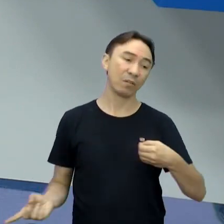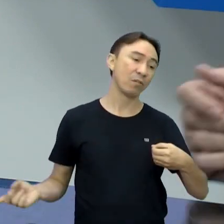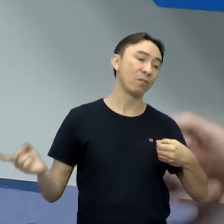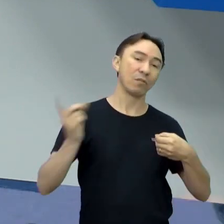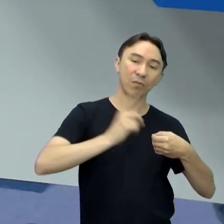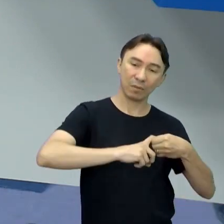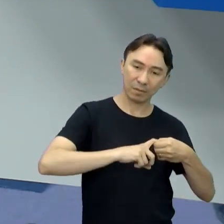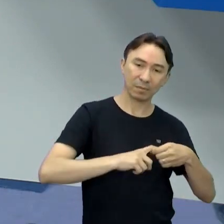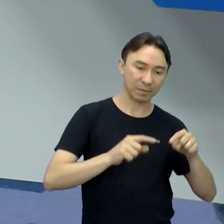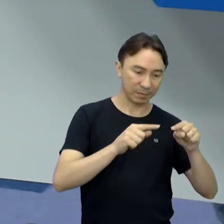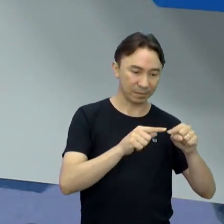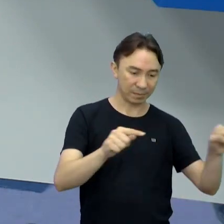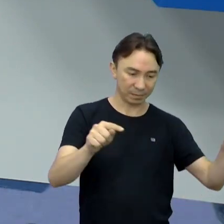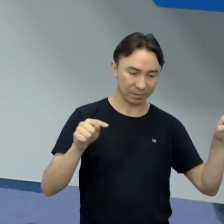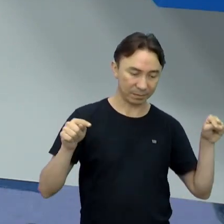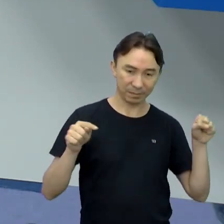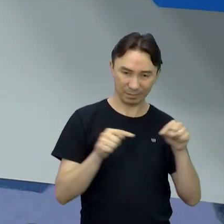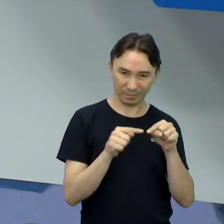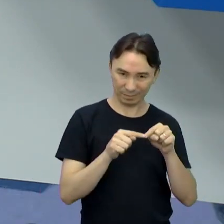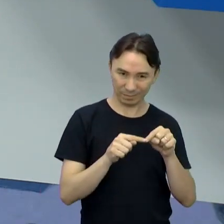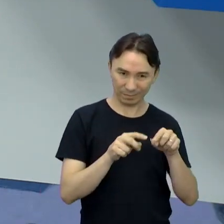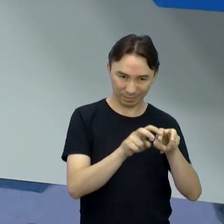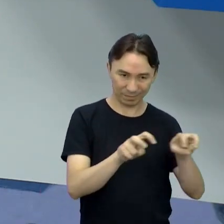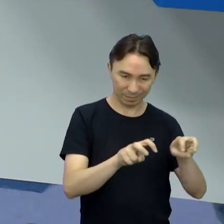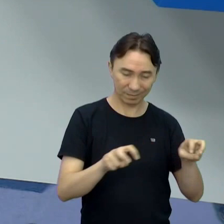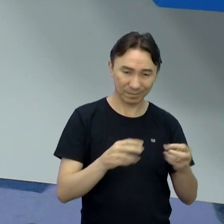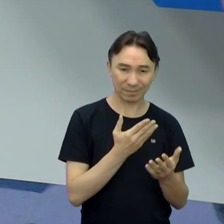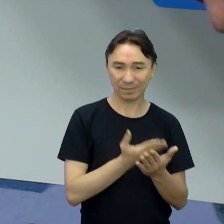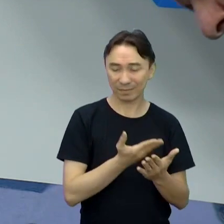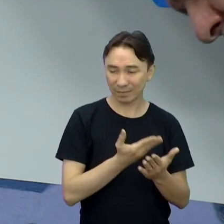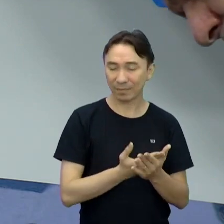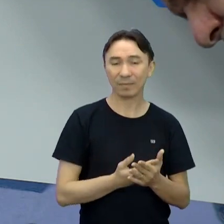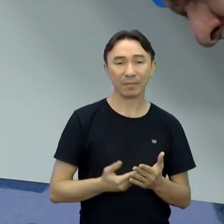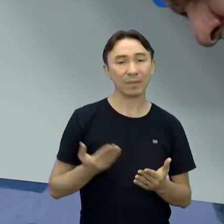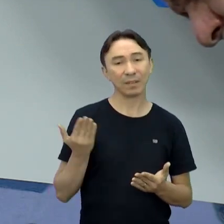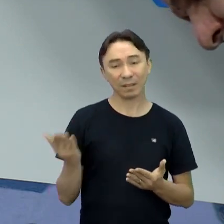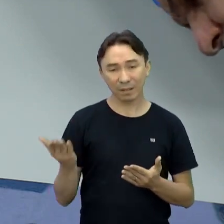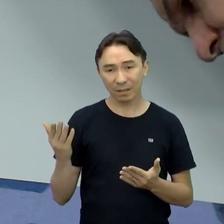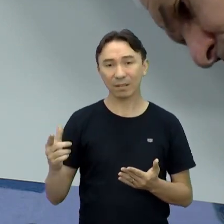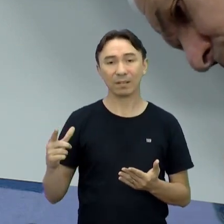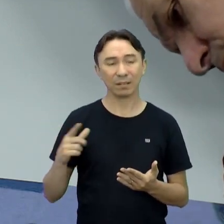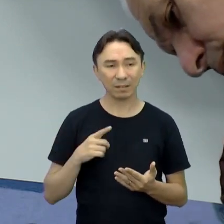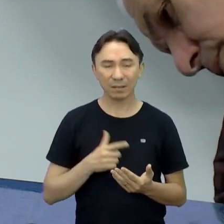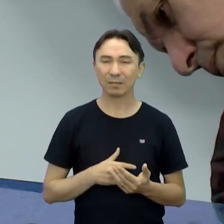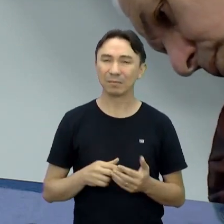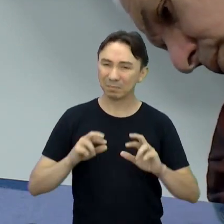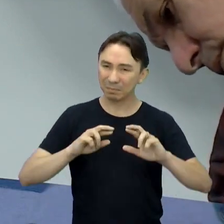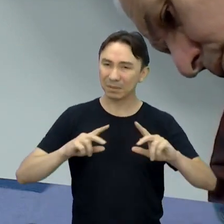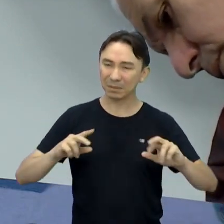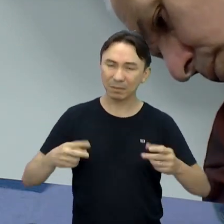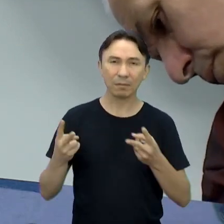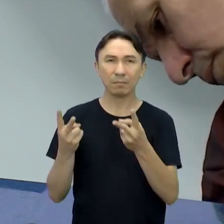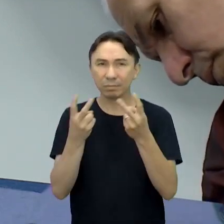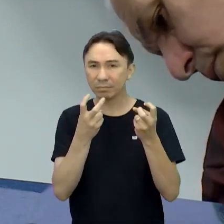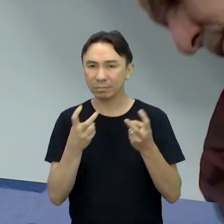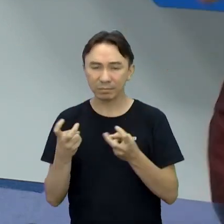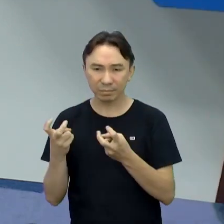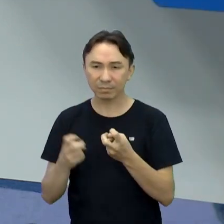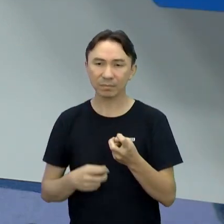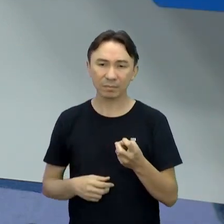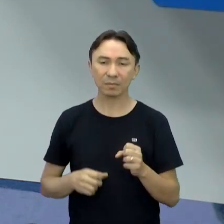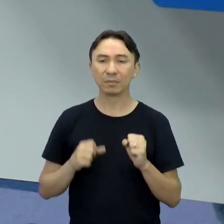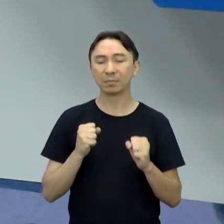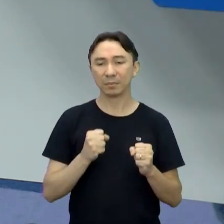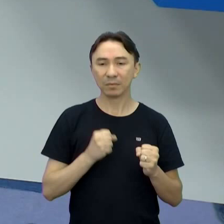aula, compartilharem, né, a respeito dessas observações que eles tiveram,